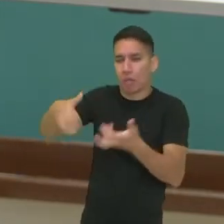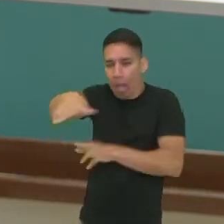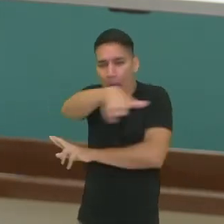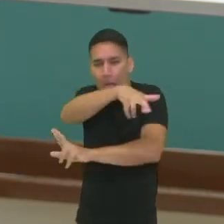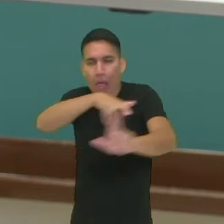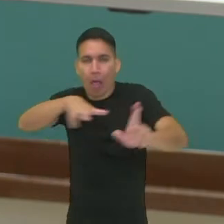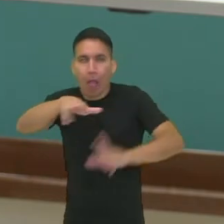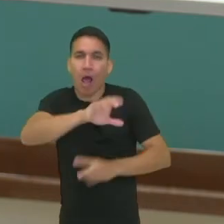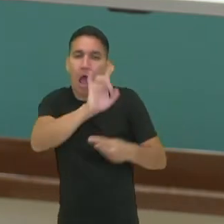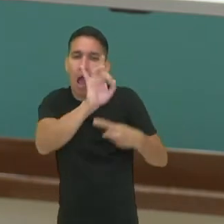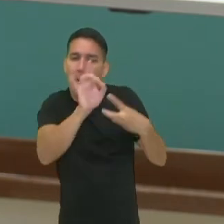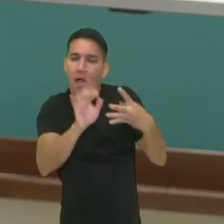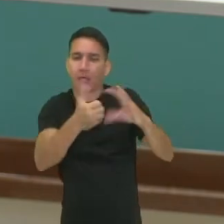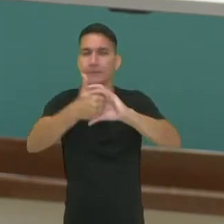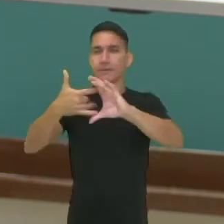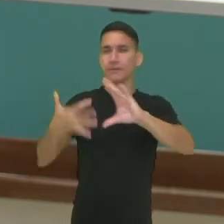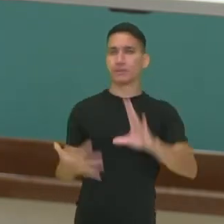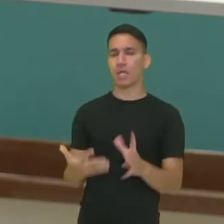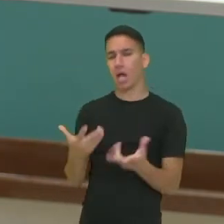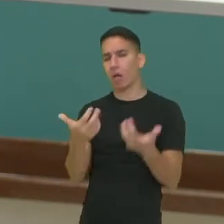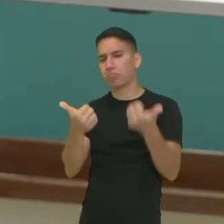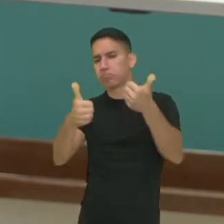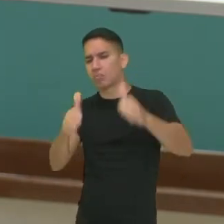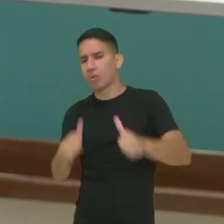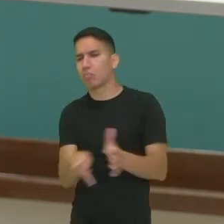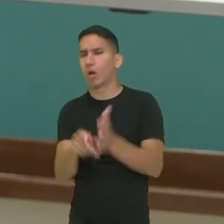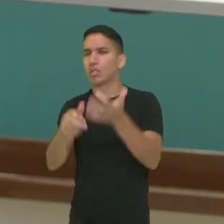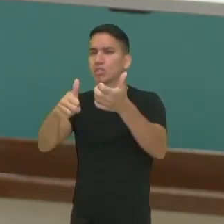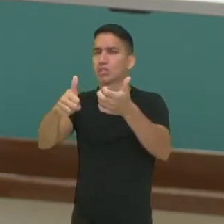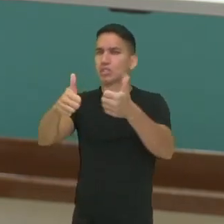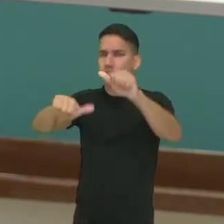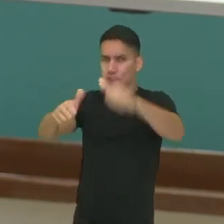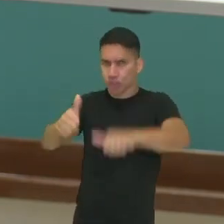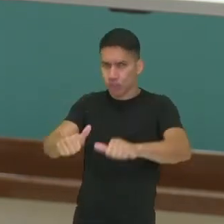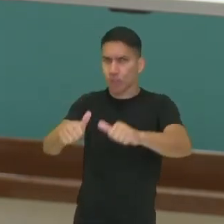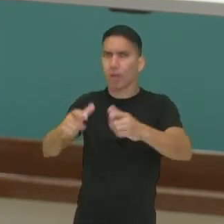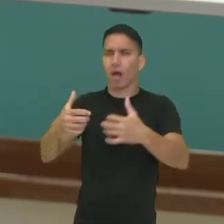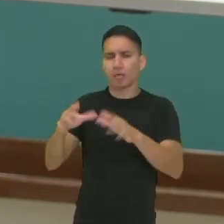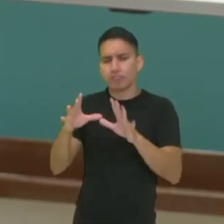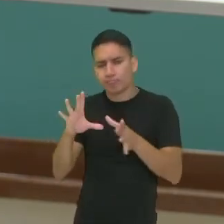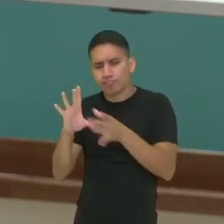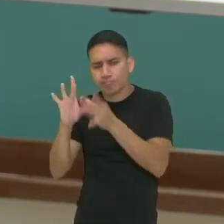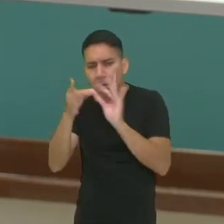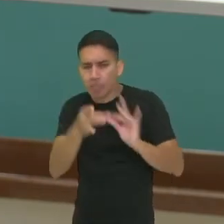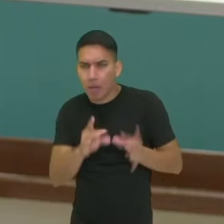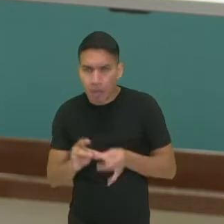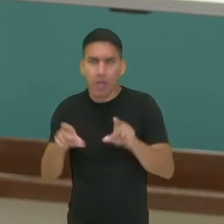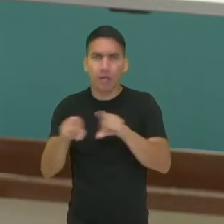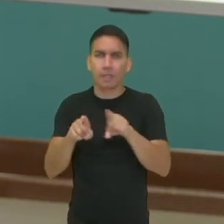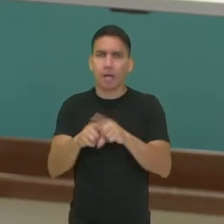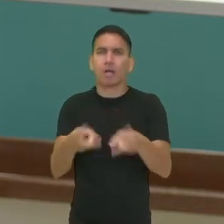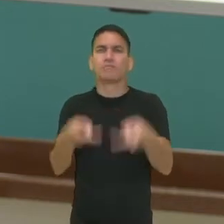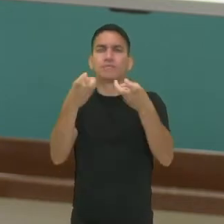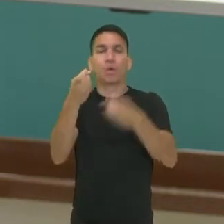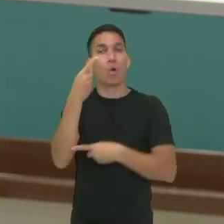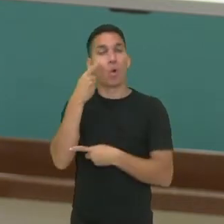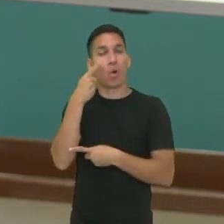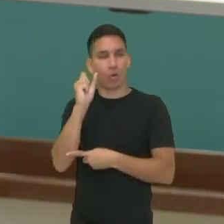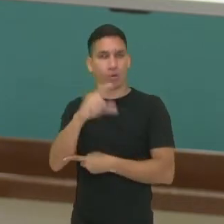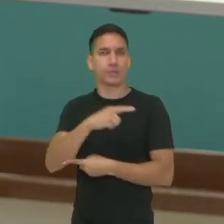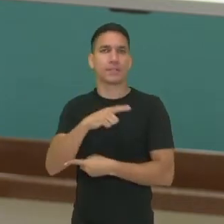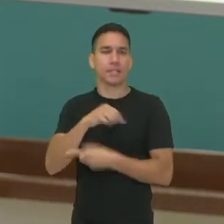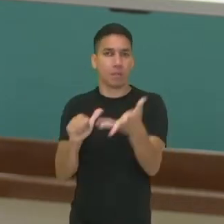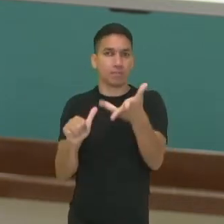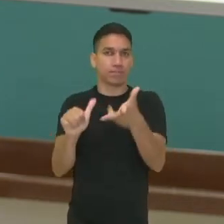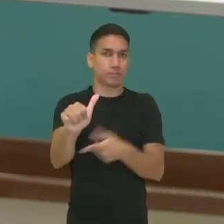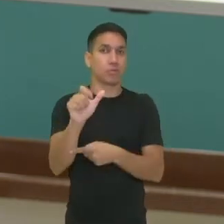algumas características físico-químicas dessas substâncias aqui, nós vamos observar que são sim